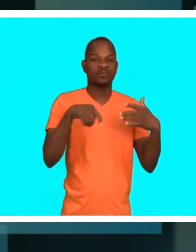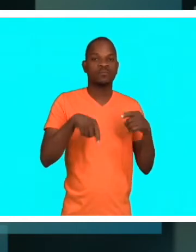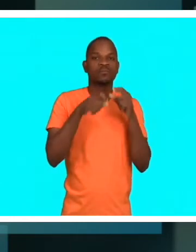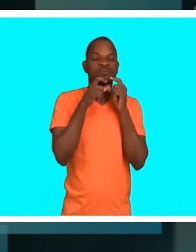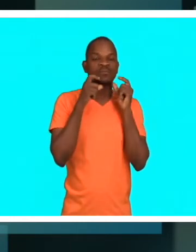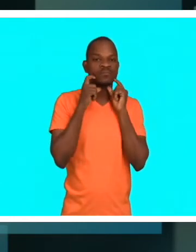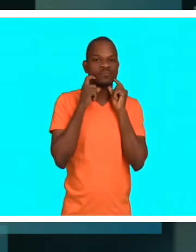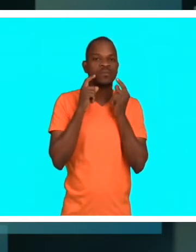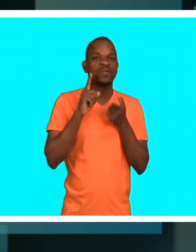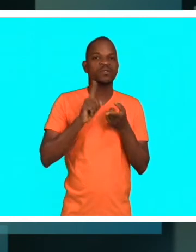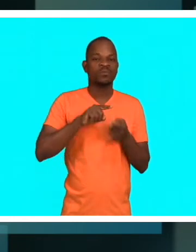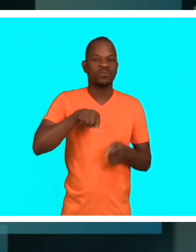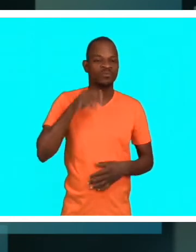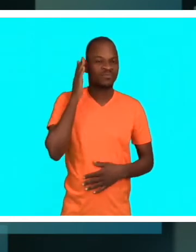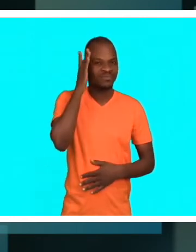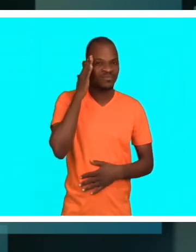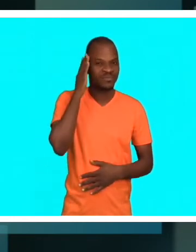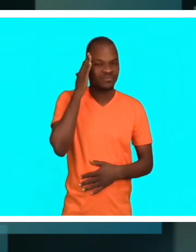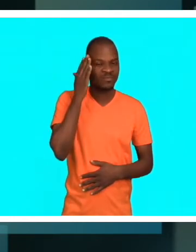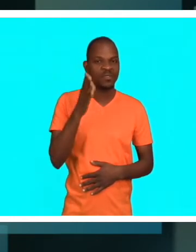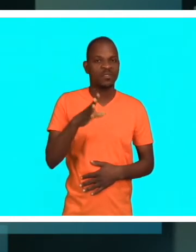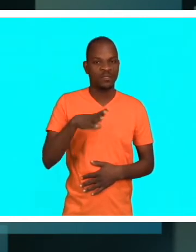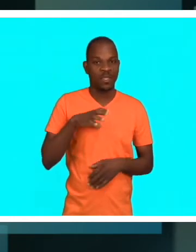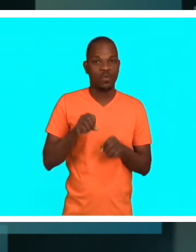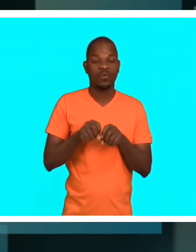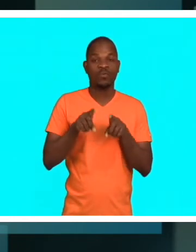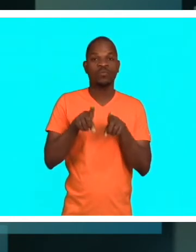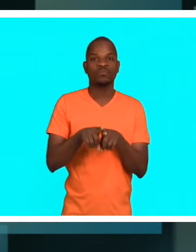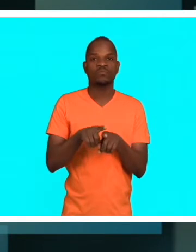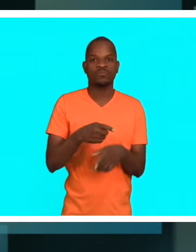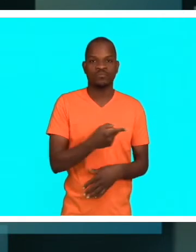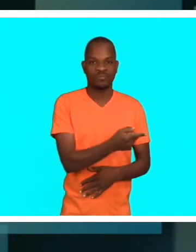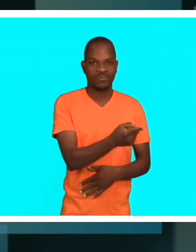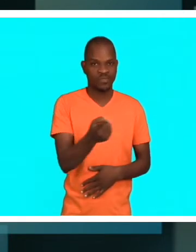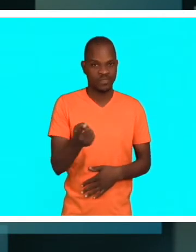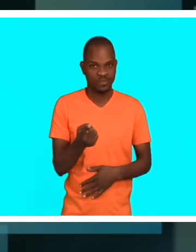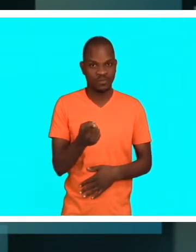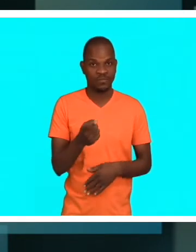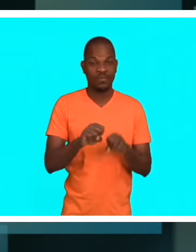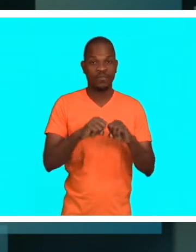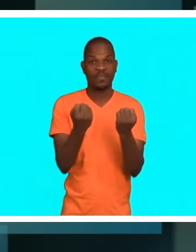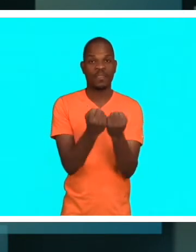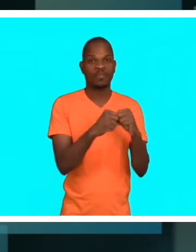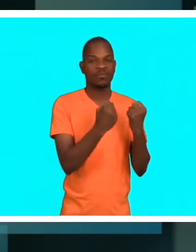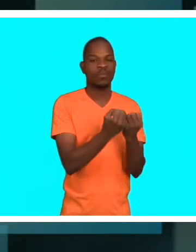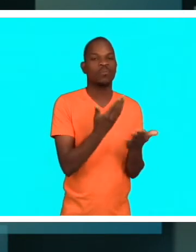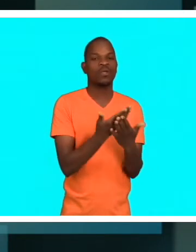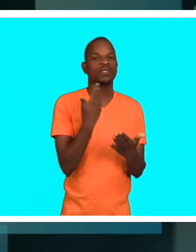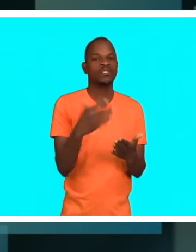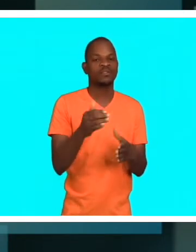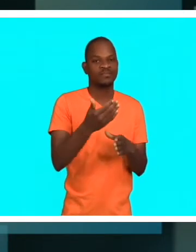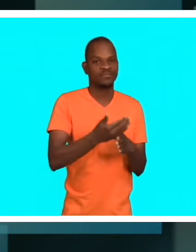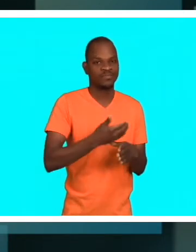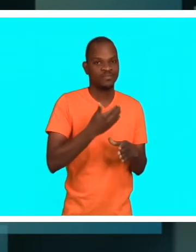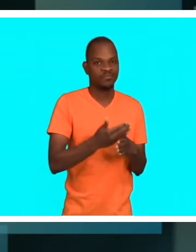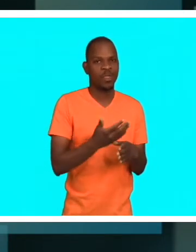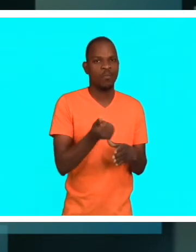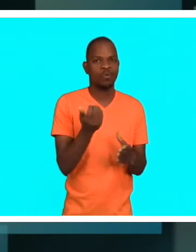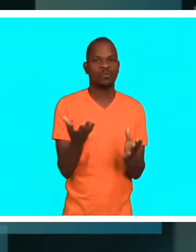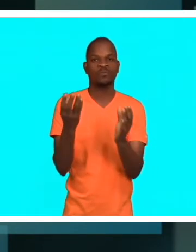formação de negócios nais de Moçambique. Então, achamos aqui que há uma oportunidade da vossa parte, que já tem